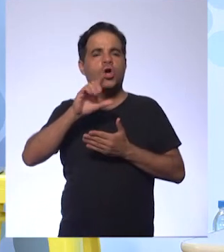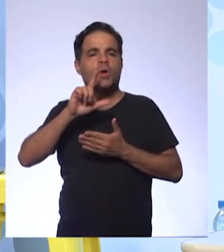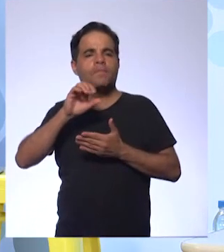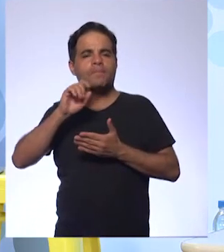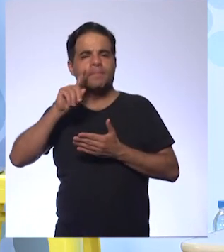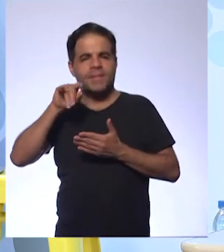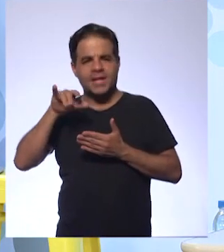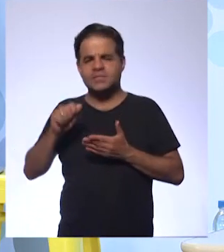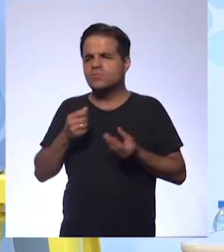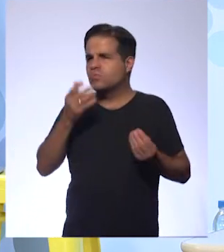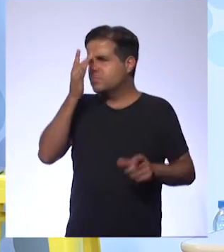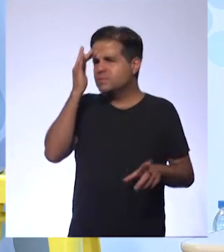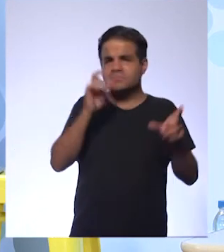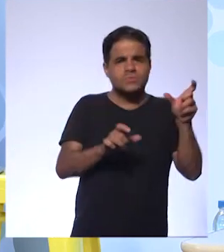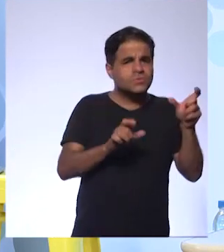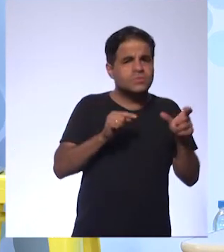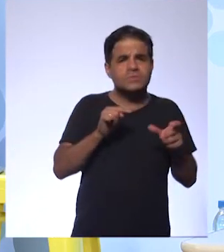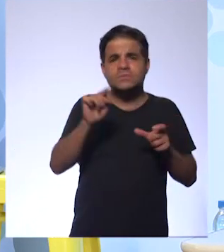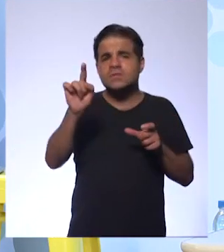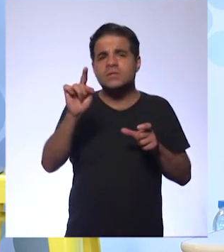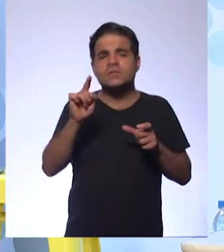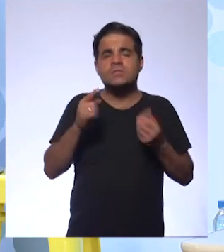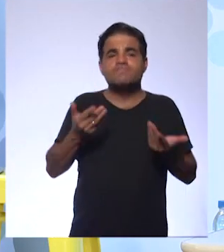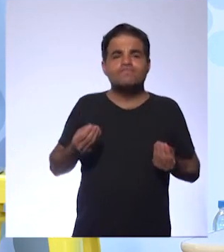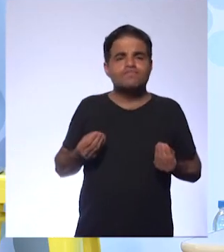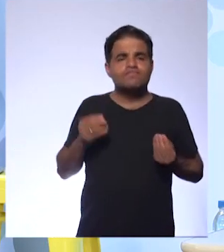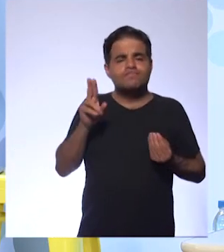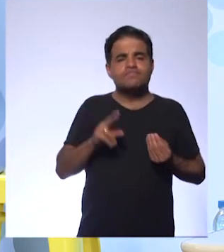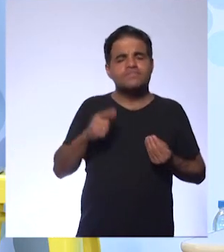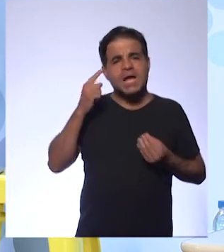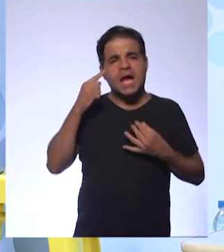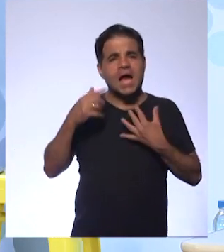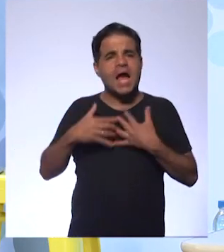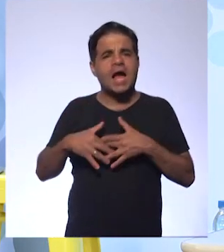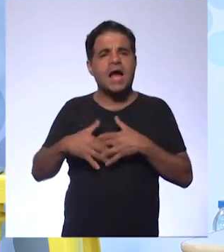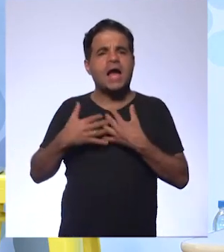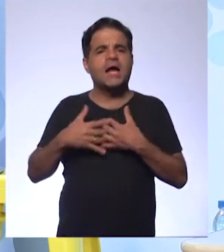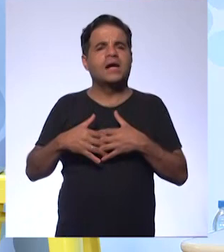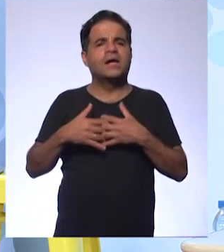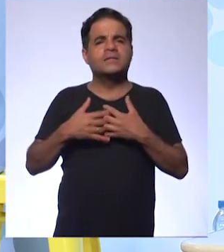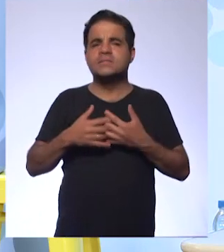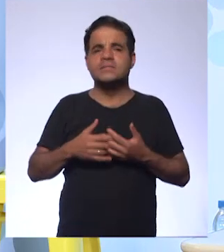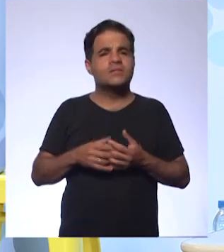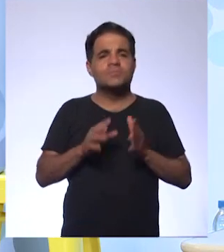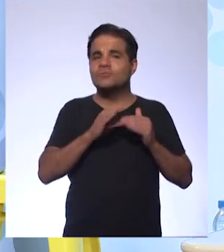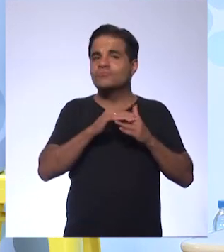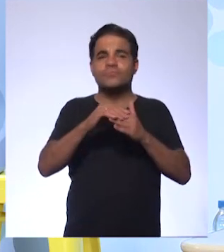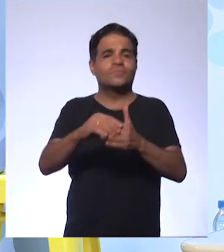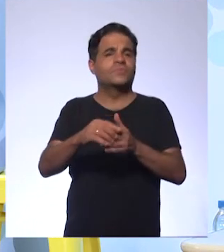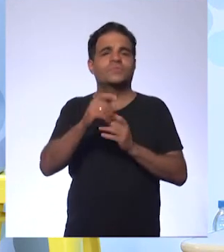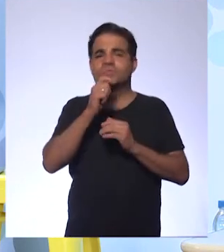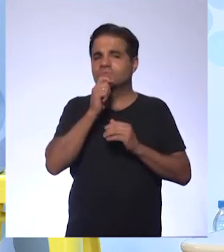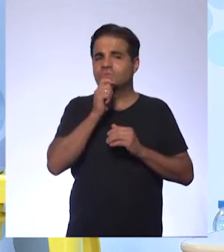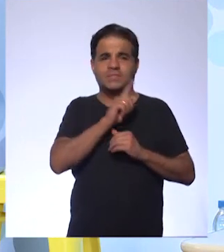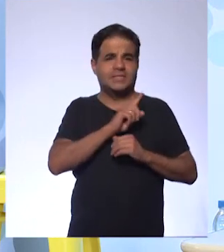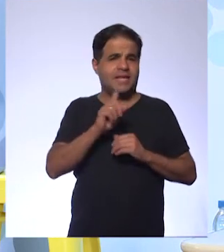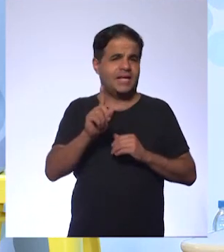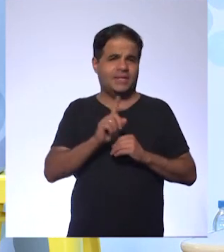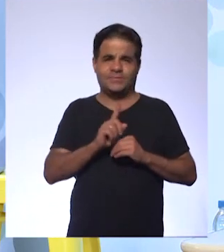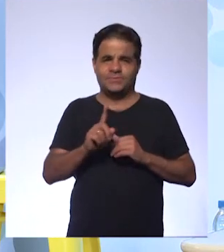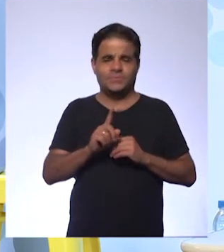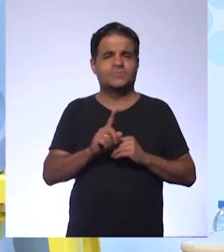pessoas, como é que os indivíduos vão usar a razão, sendo que eles não são condicionados a isso,